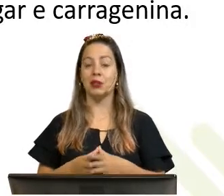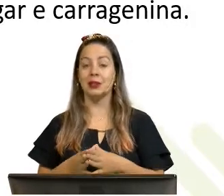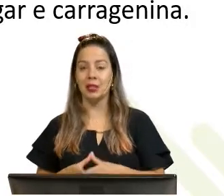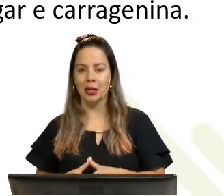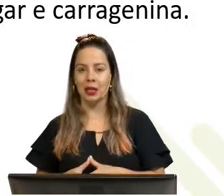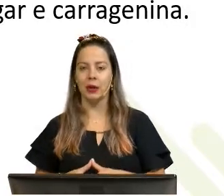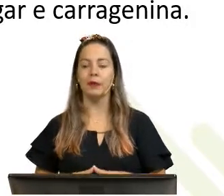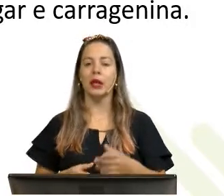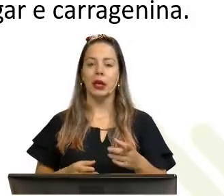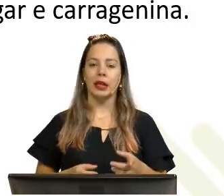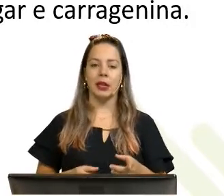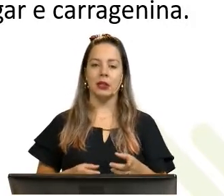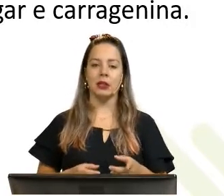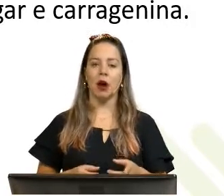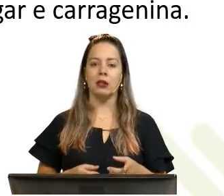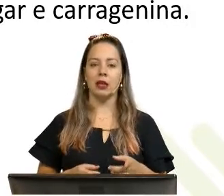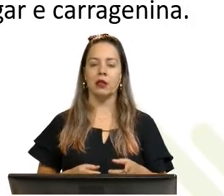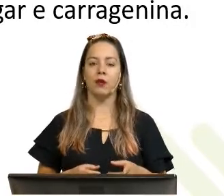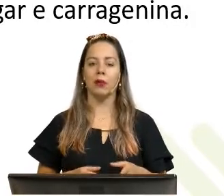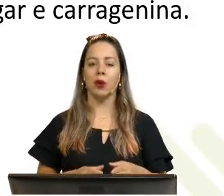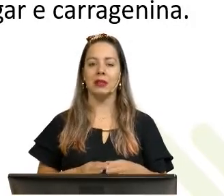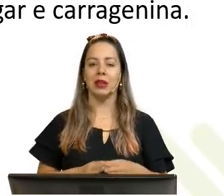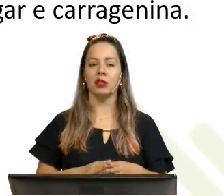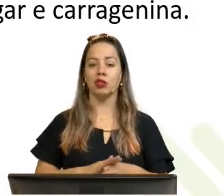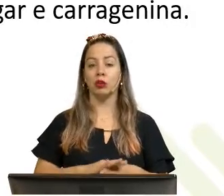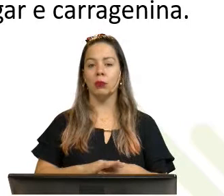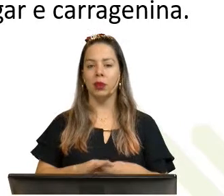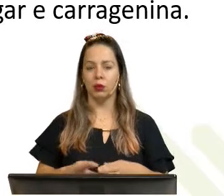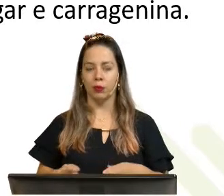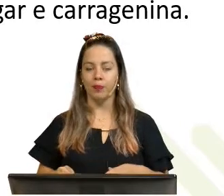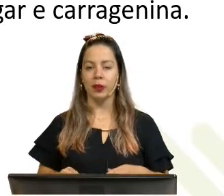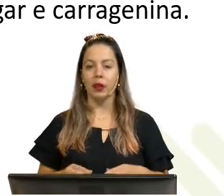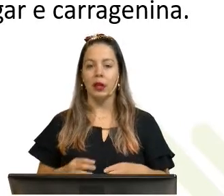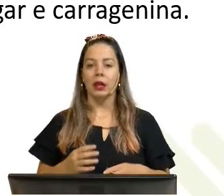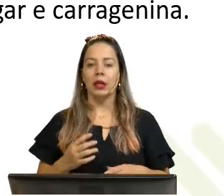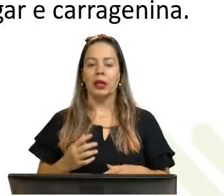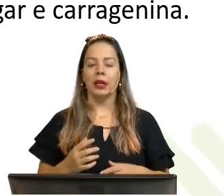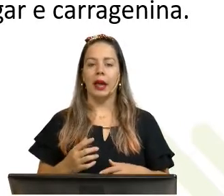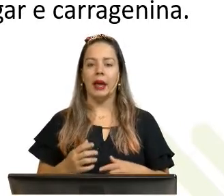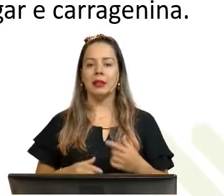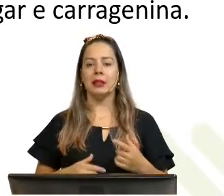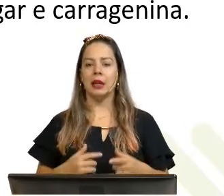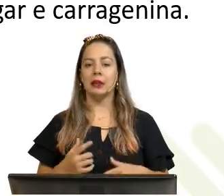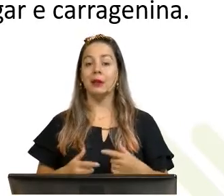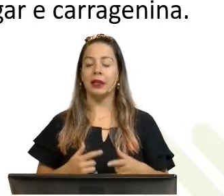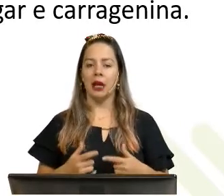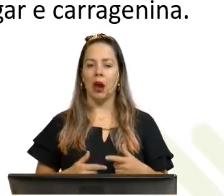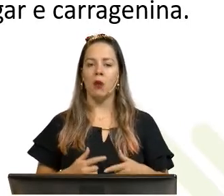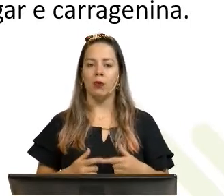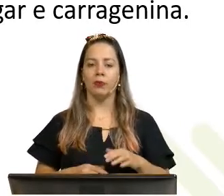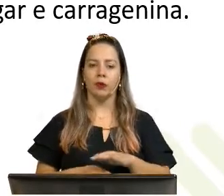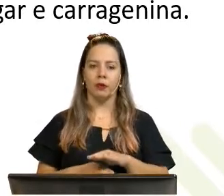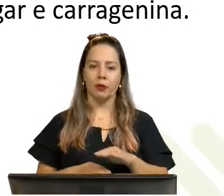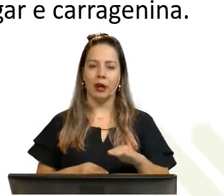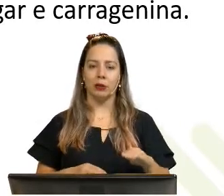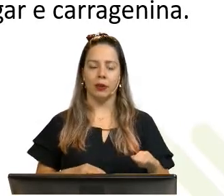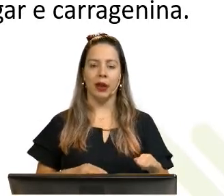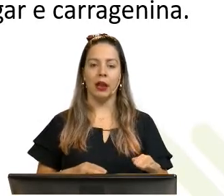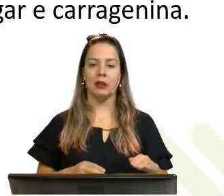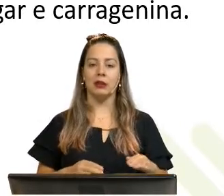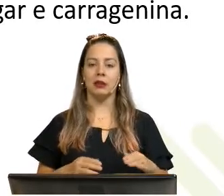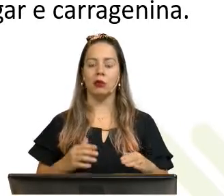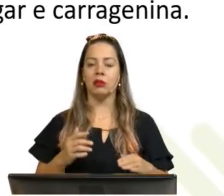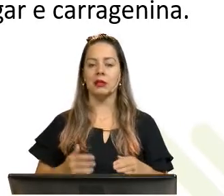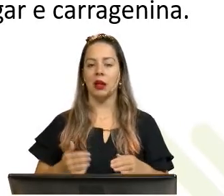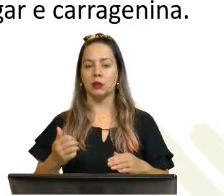carapaça de cínica e essas aulas elas formam as terras de atônito e esse material formado por